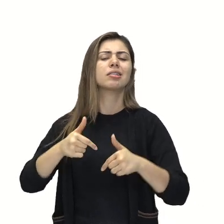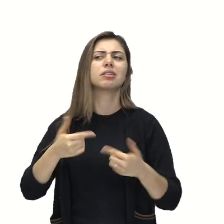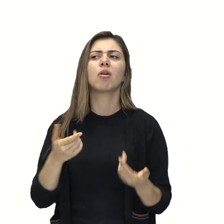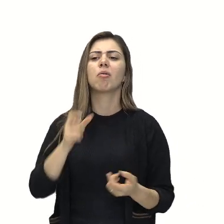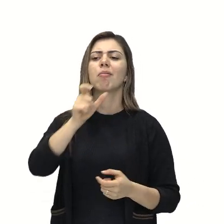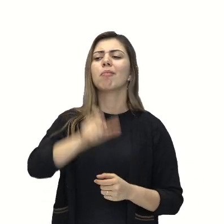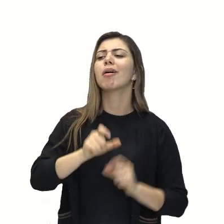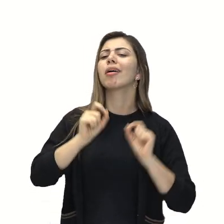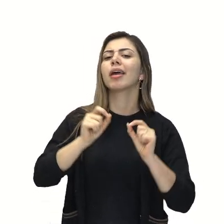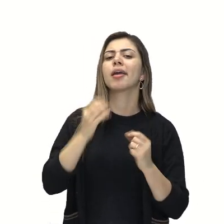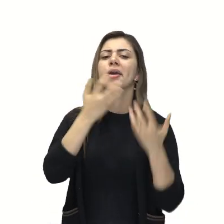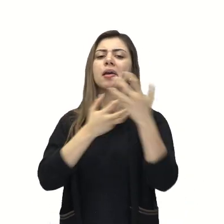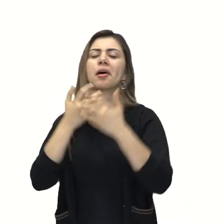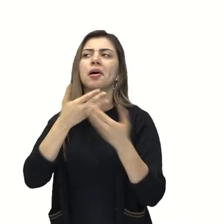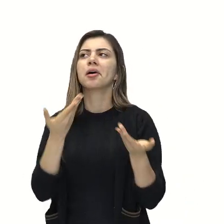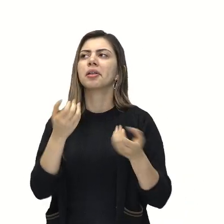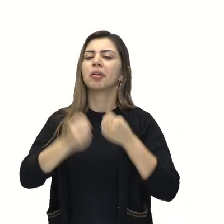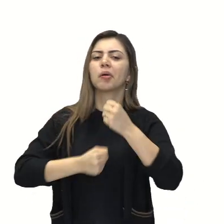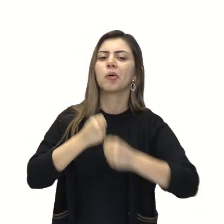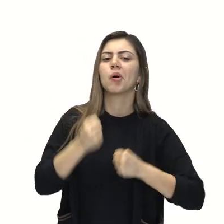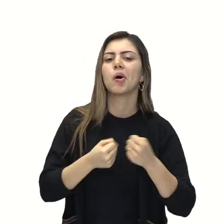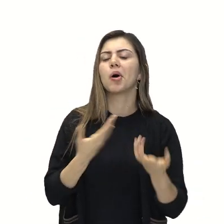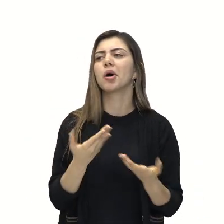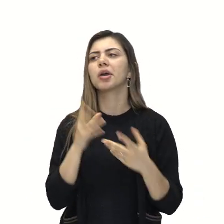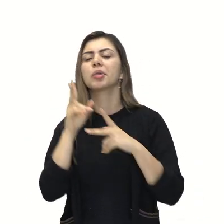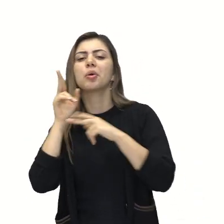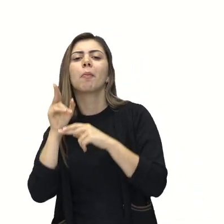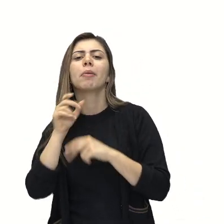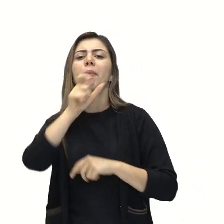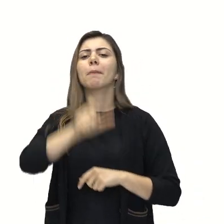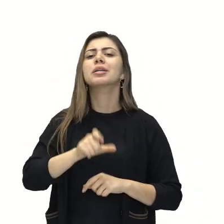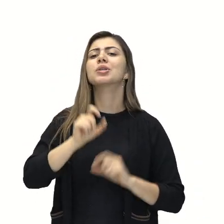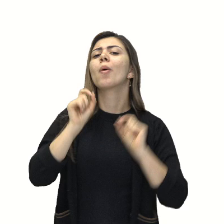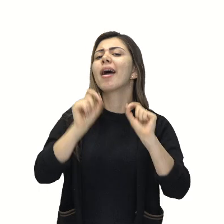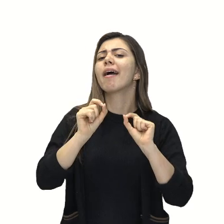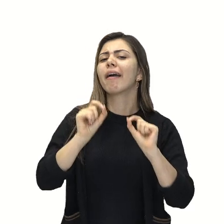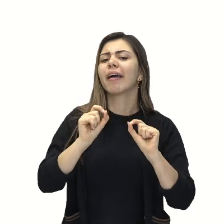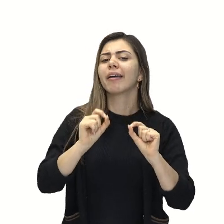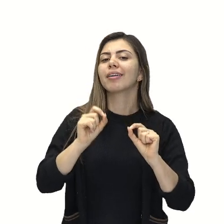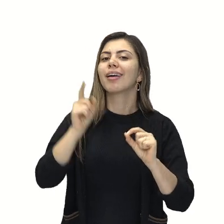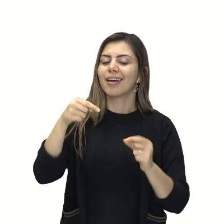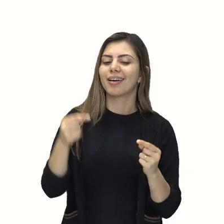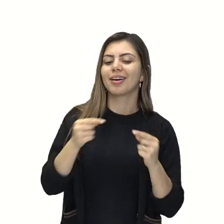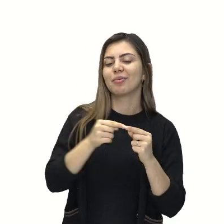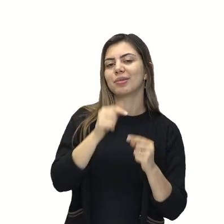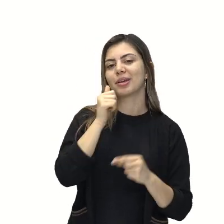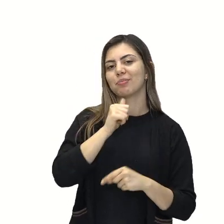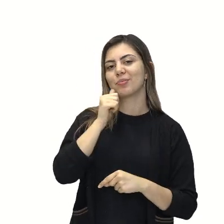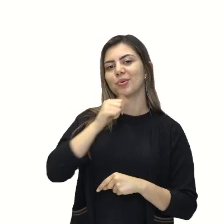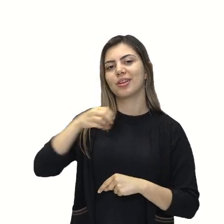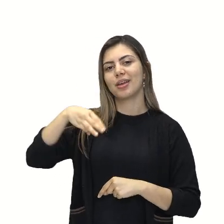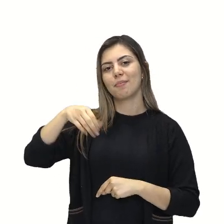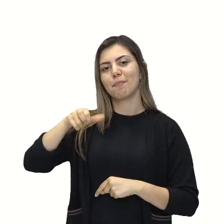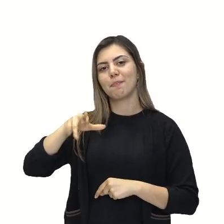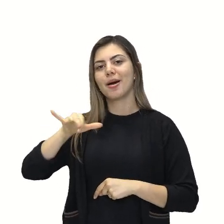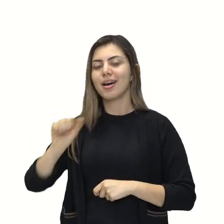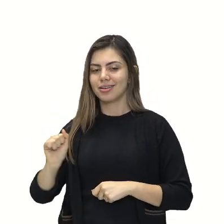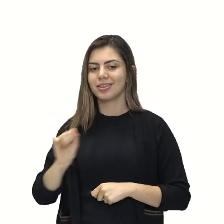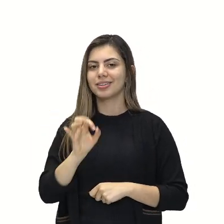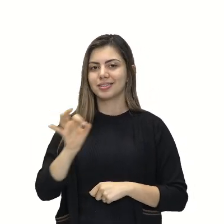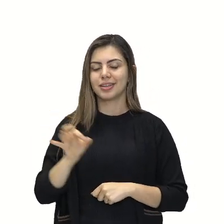cantar, que correu, dormiu? Justamente a Maria. Então, a Maria,